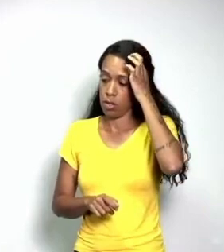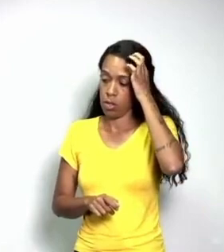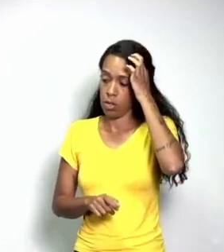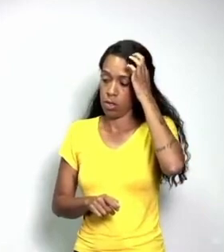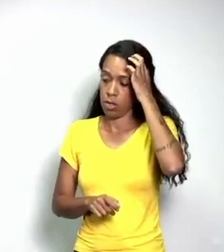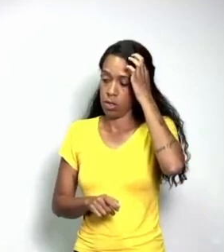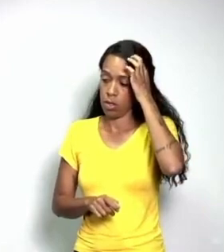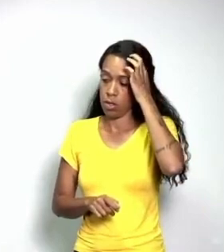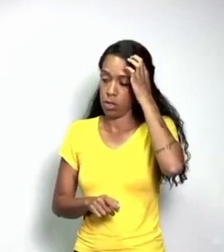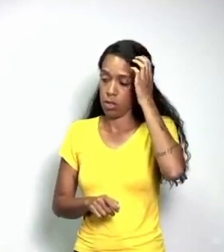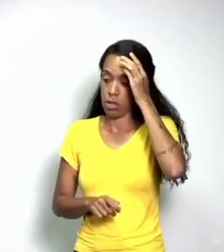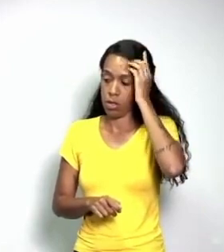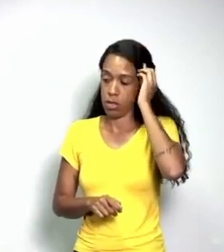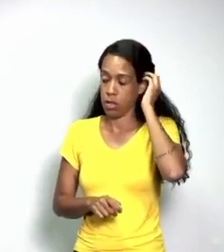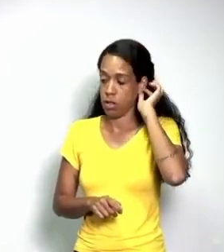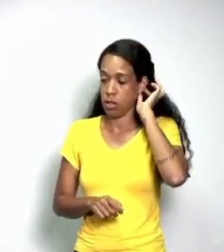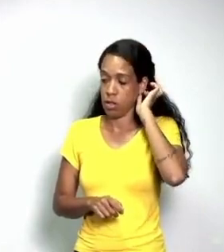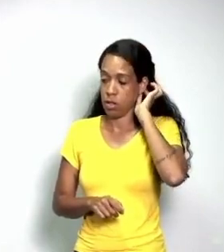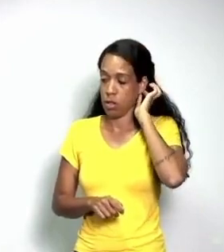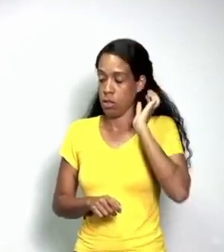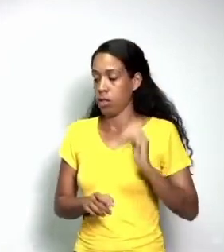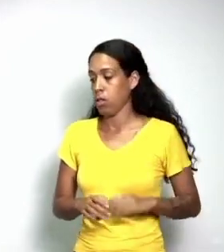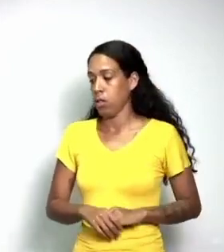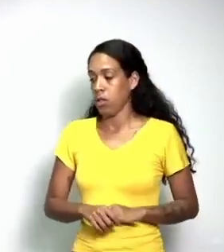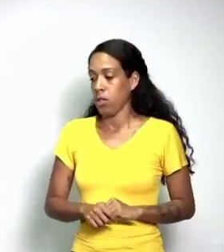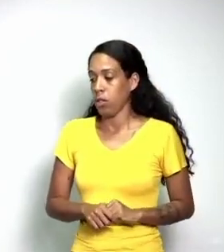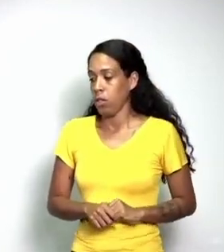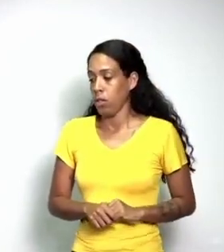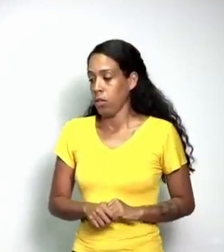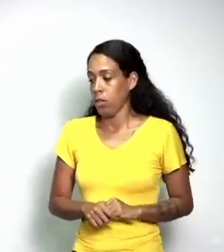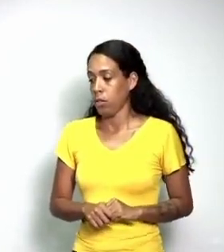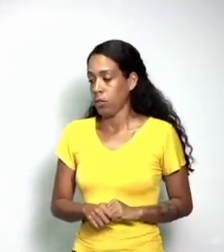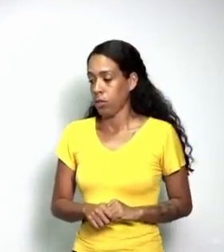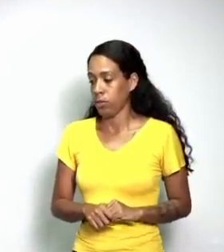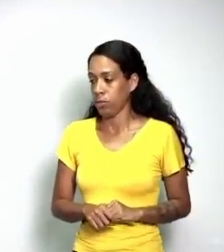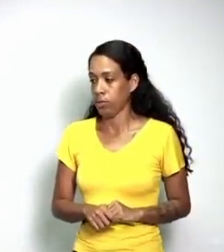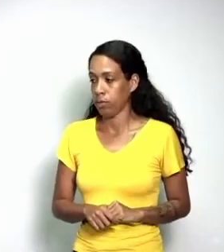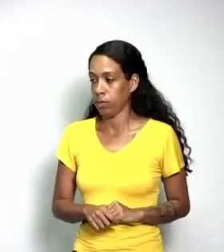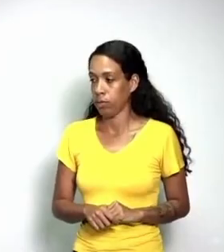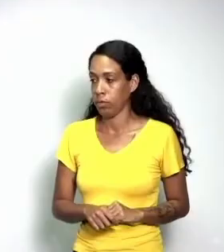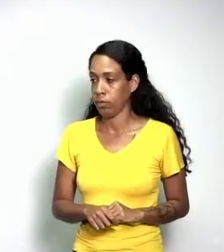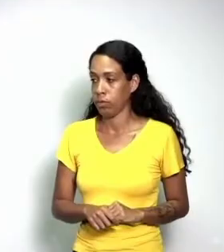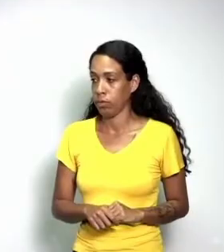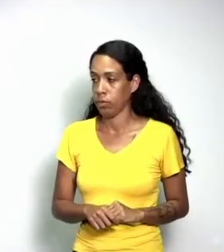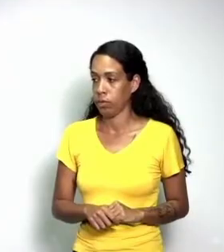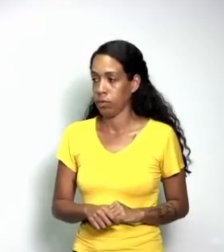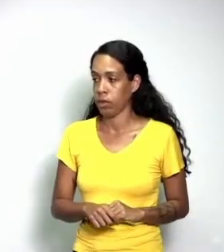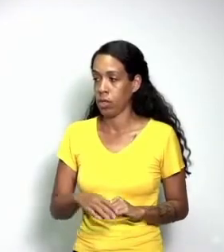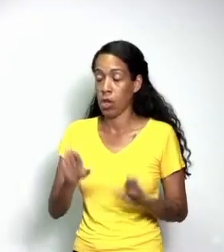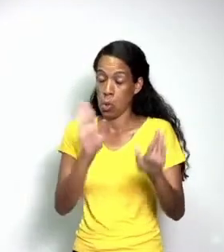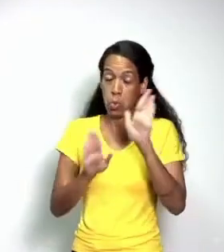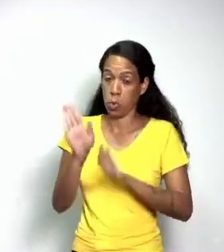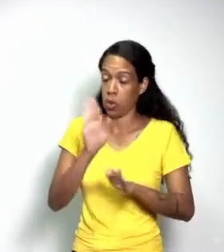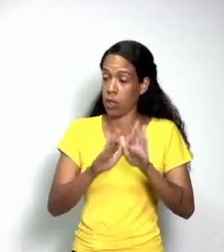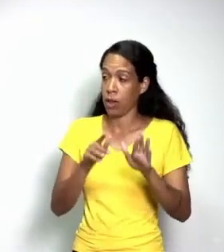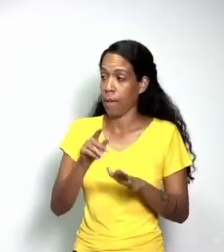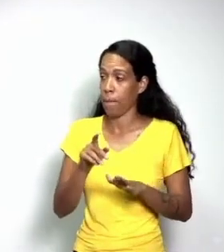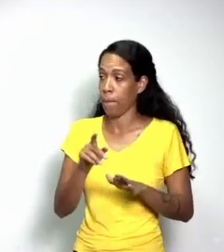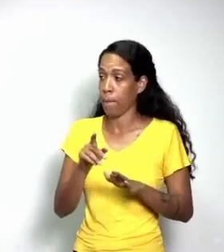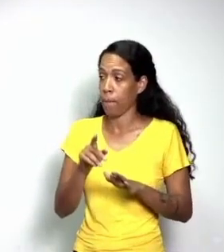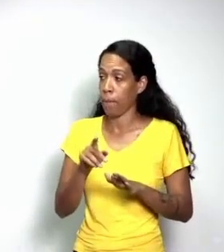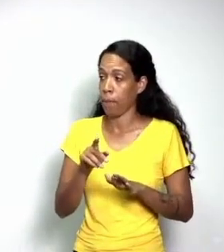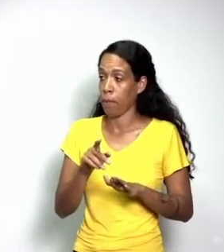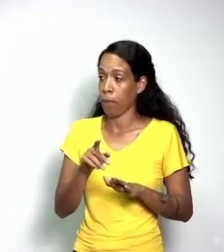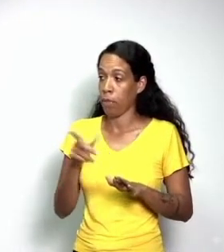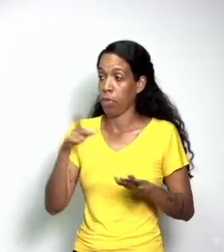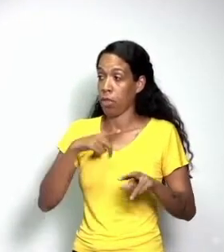A Aqui tomar cuidado também, porque... Ah, não, se bem que aqui tem